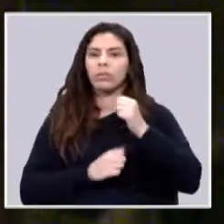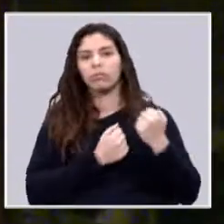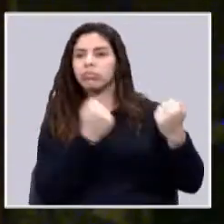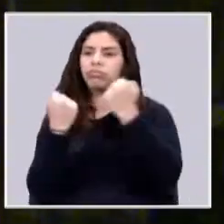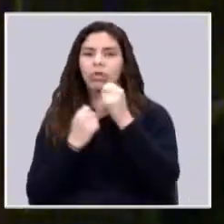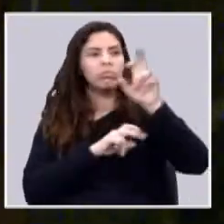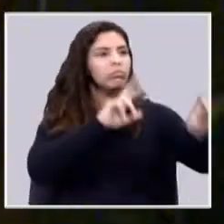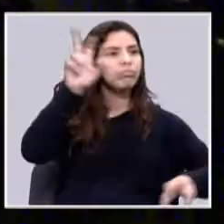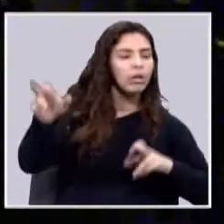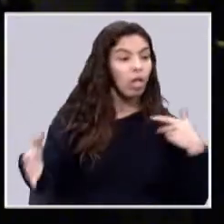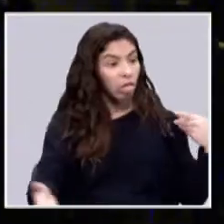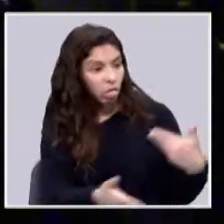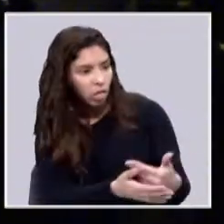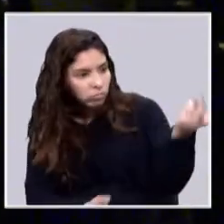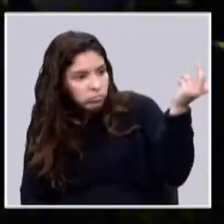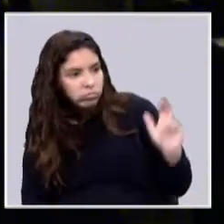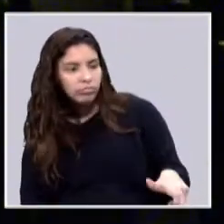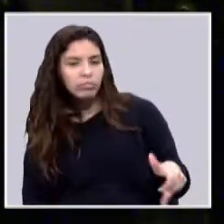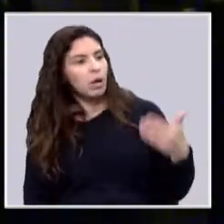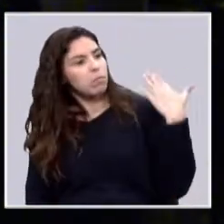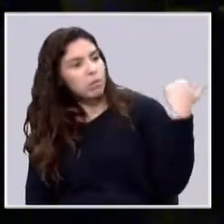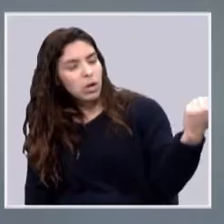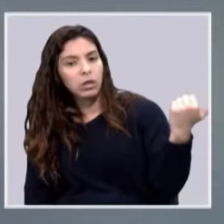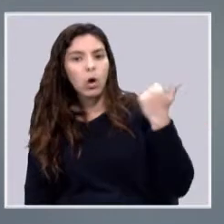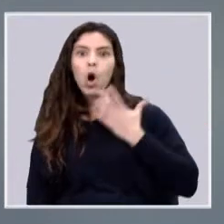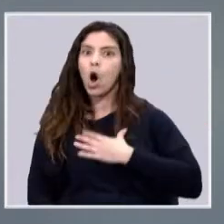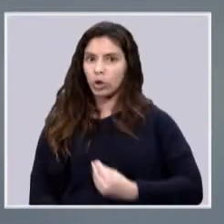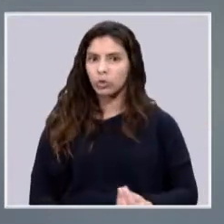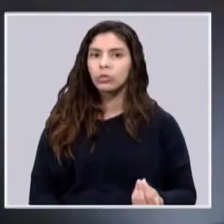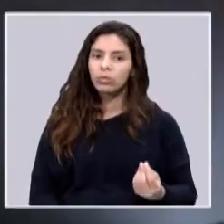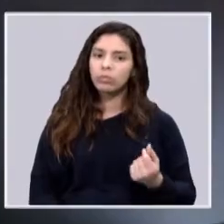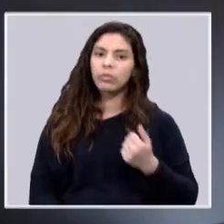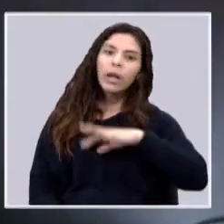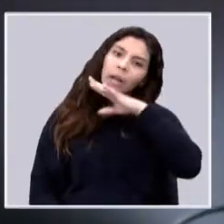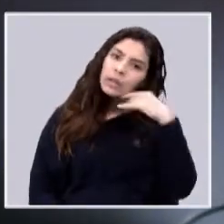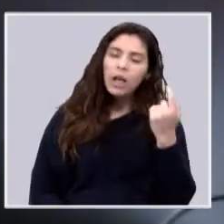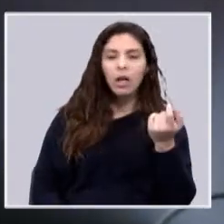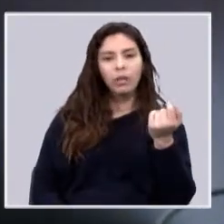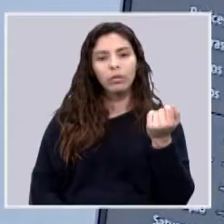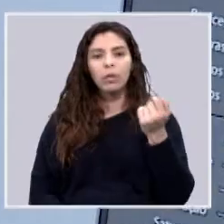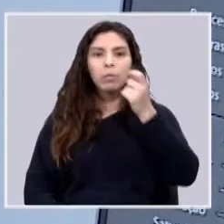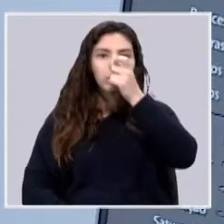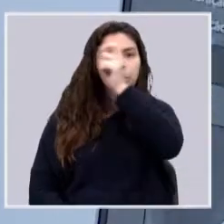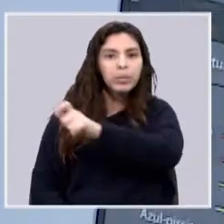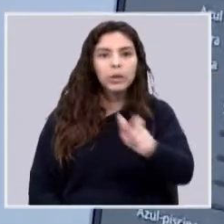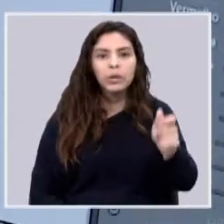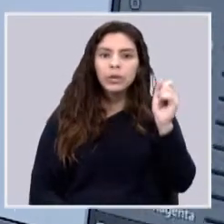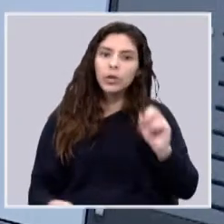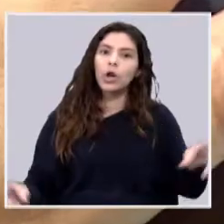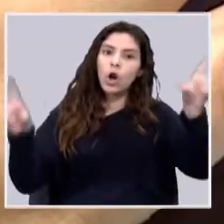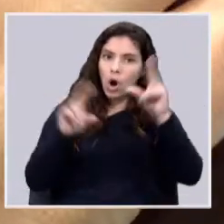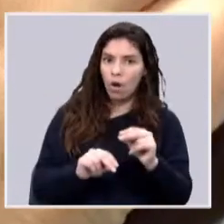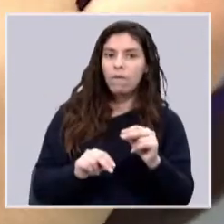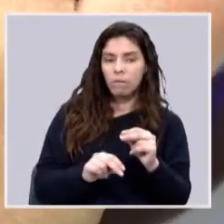andar de um lado para o outro quando aparecem coisas à última da hora e gosto disso. O que é giro é conhecer pessoas novas todos os